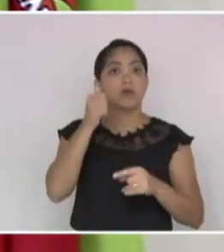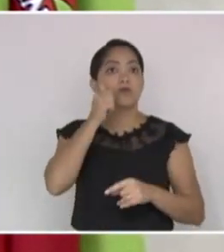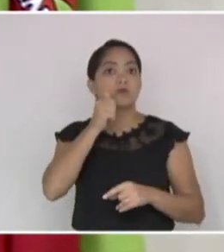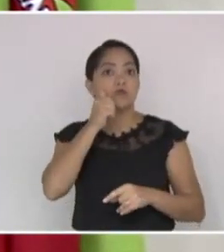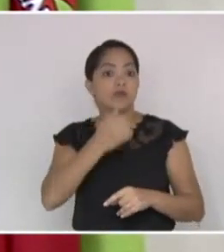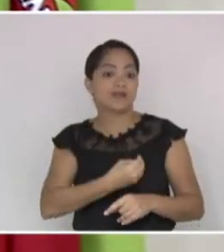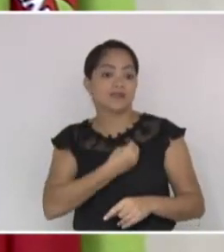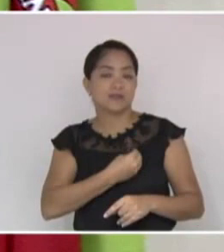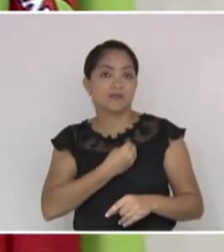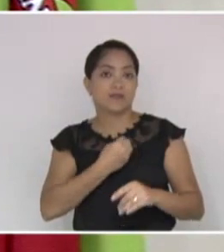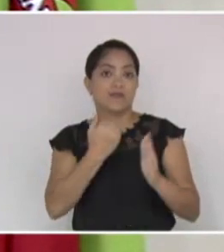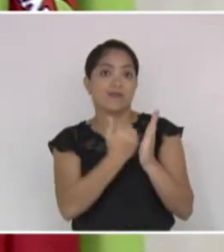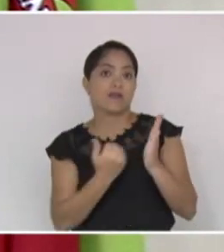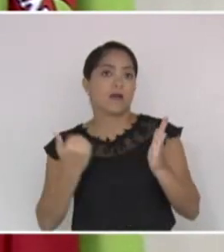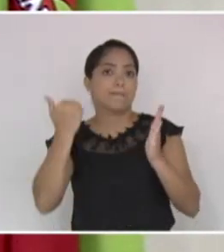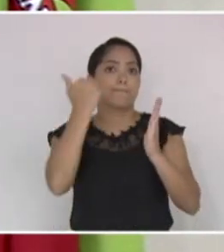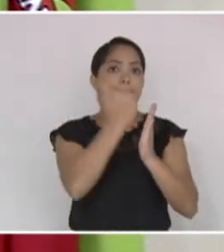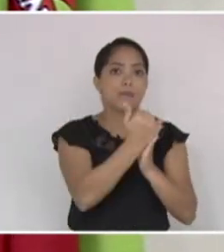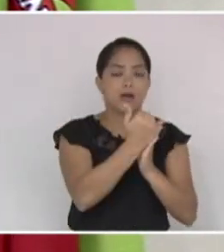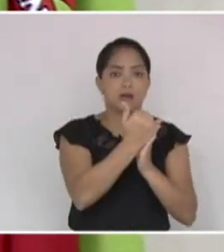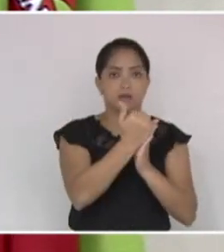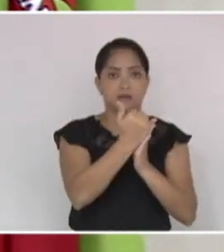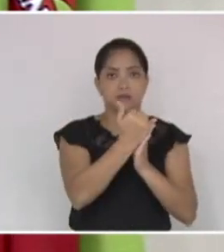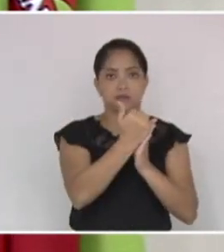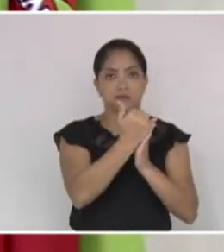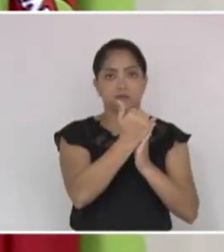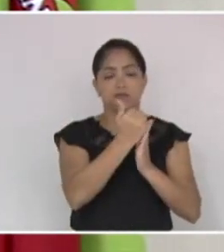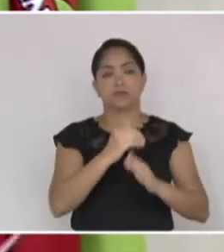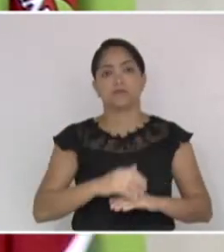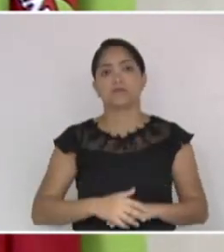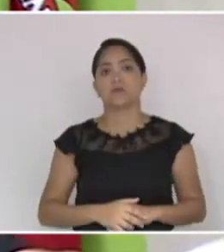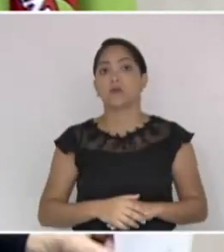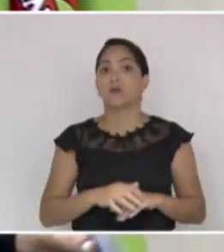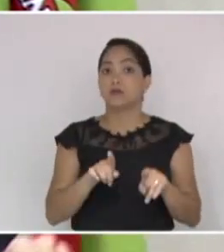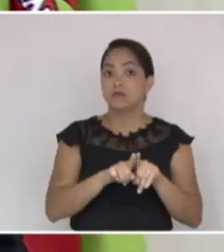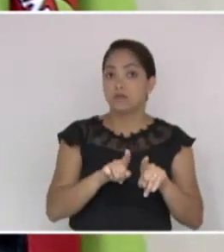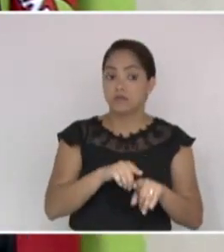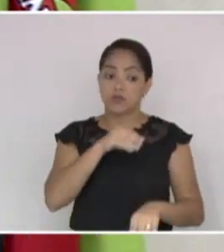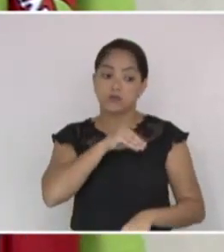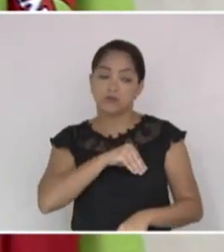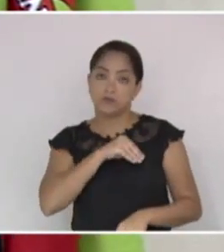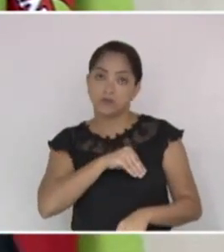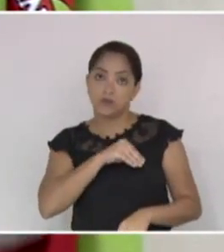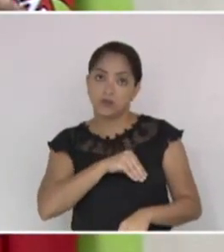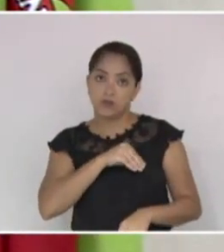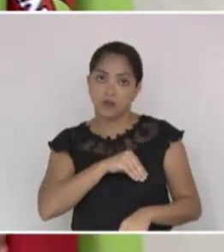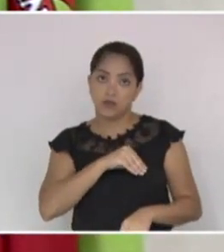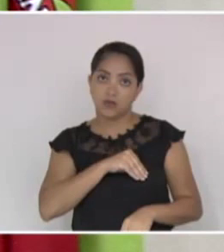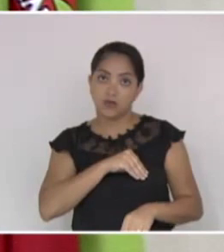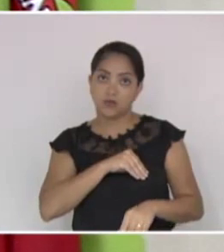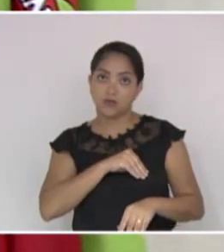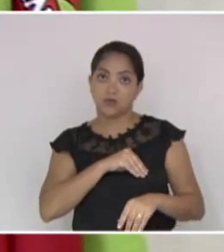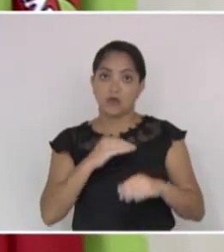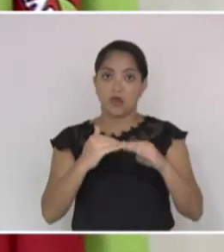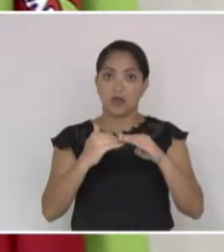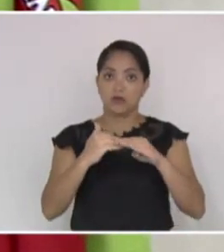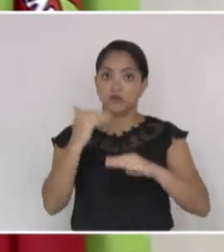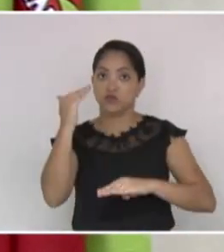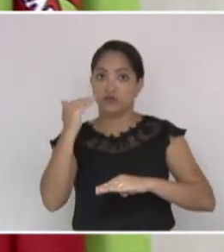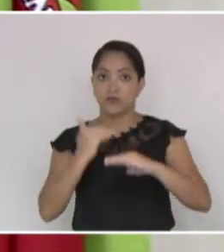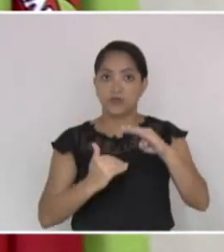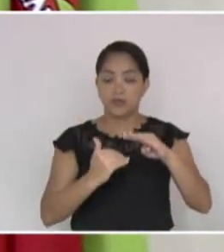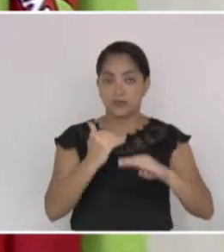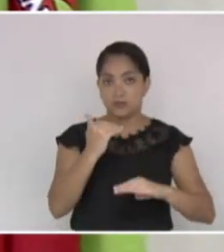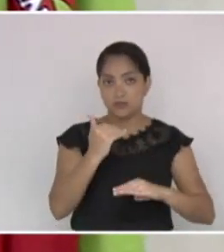que os homens e ainda que as diferenças salariais estão diminuindo. Já comentei isso na